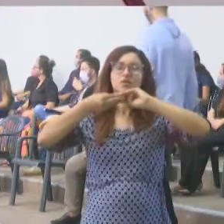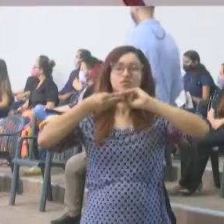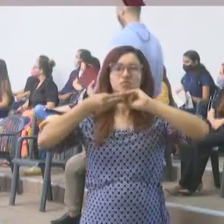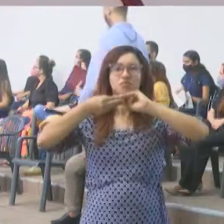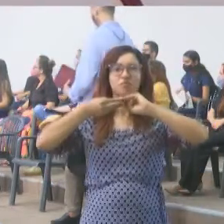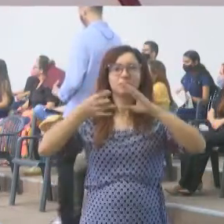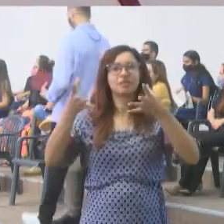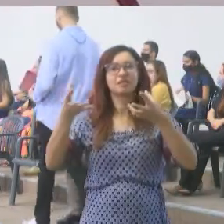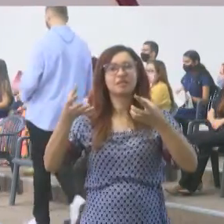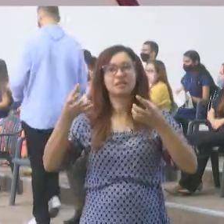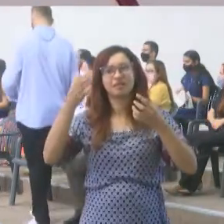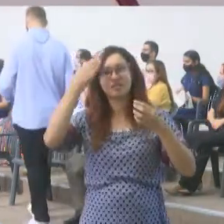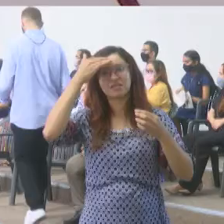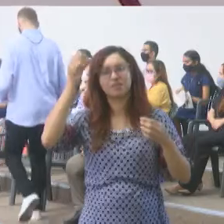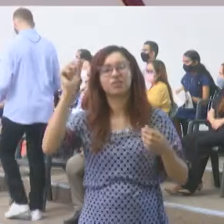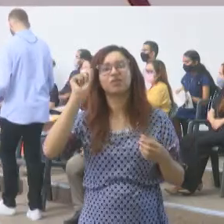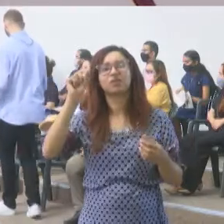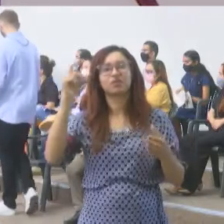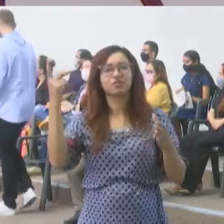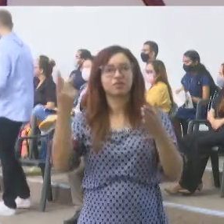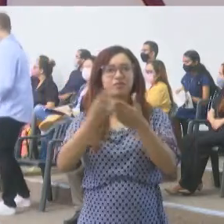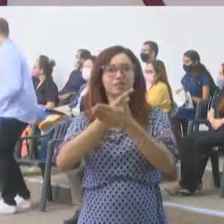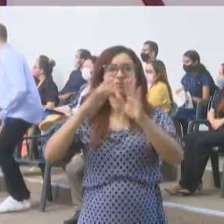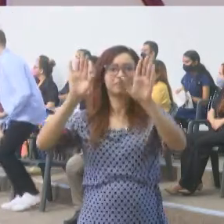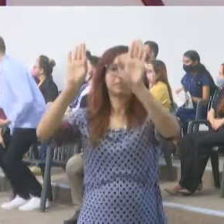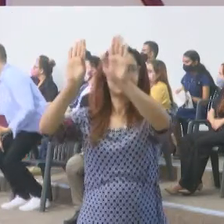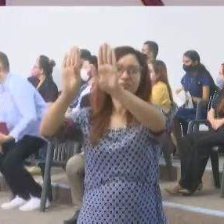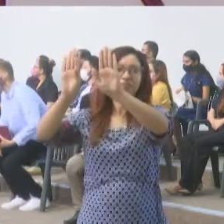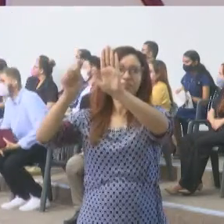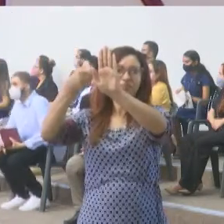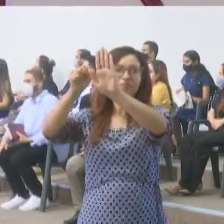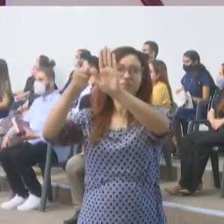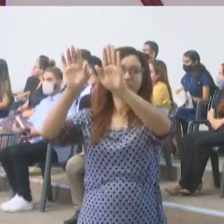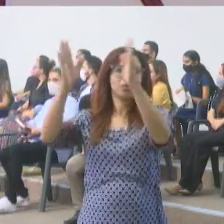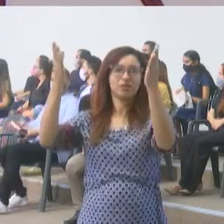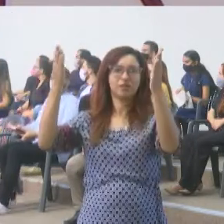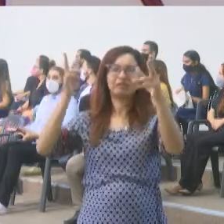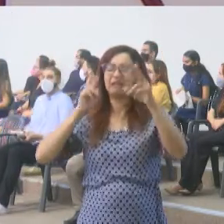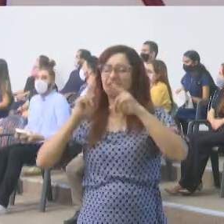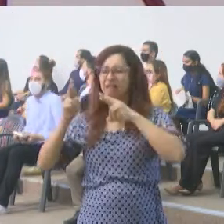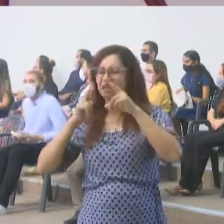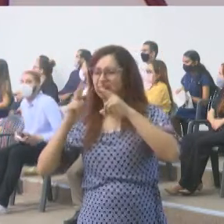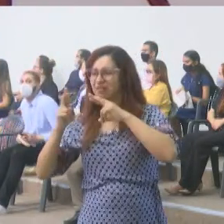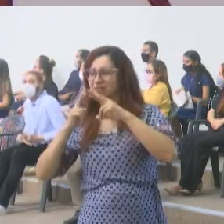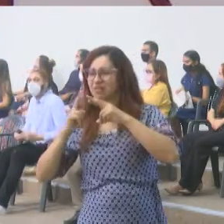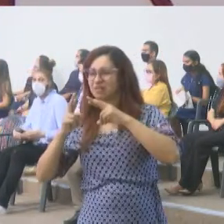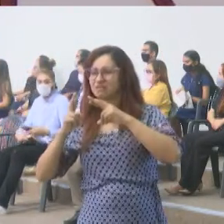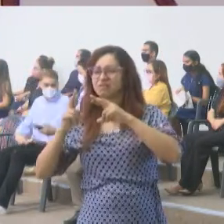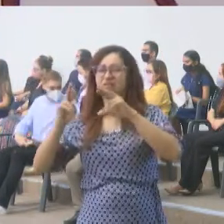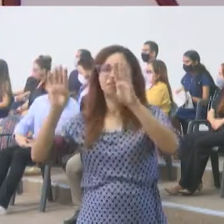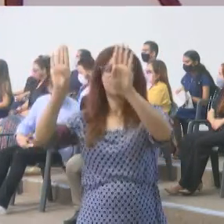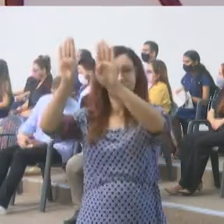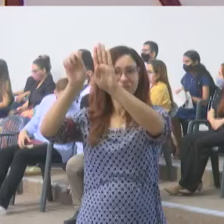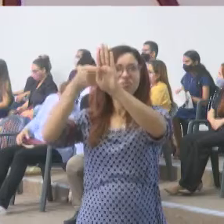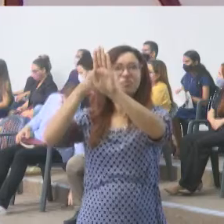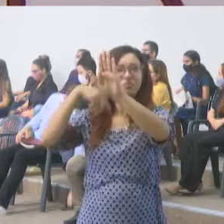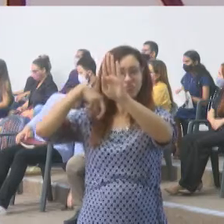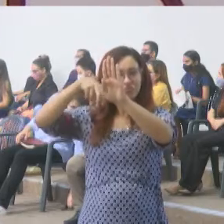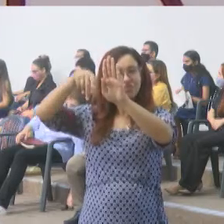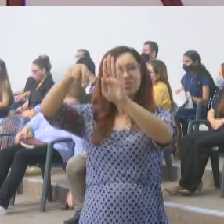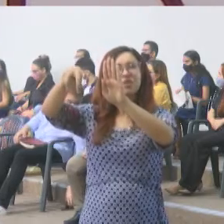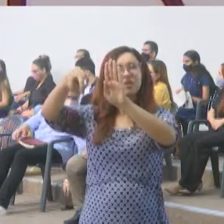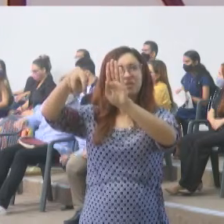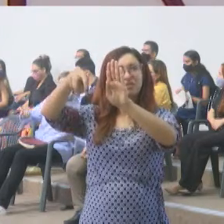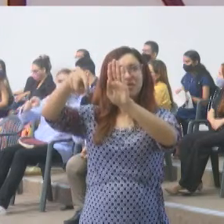qual é a última novidade da cidade? Vai para o portão. Quer fazer alguma reclamação, dirimir alguma dúvida que existe? Vá para o portão da